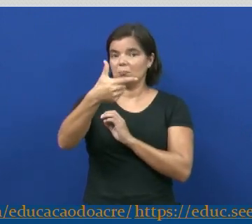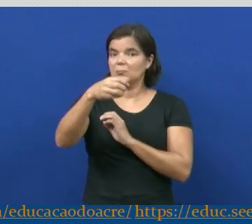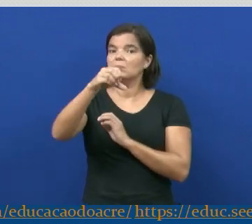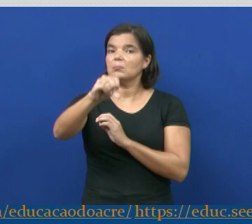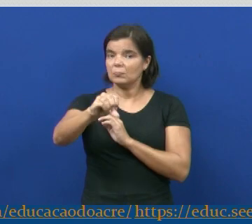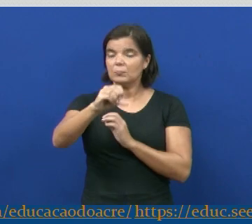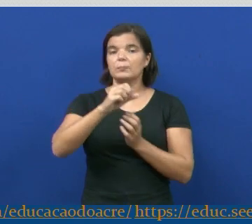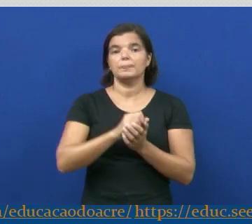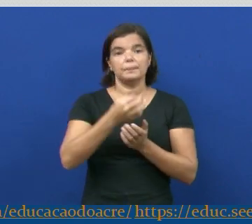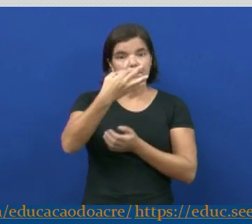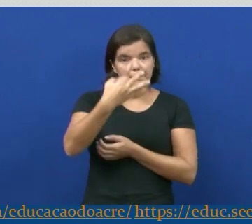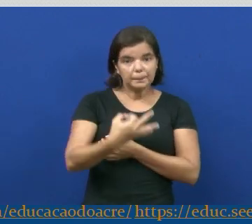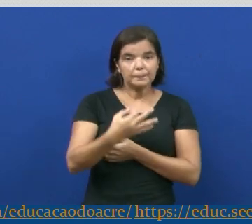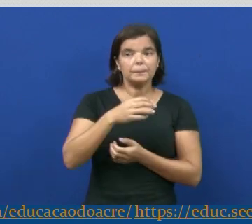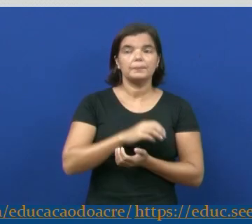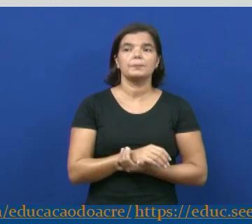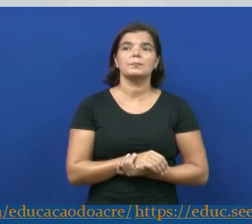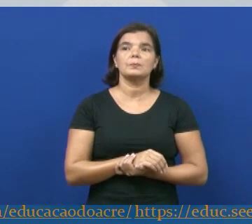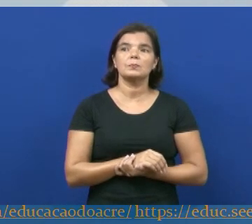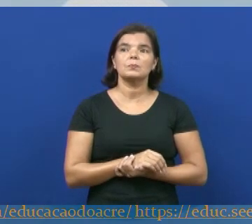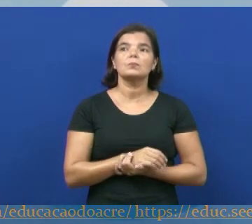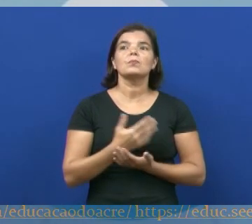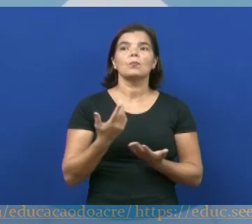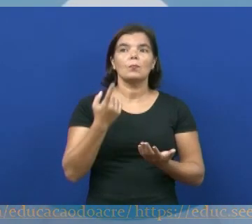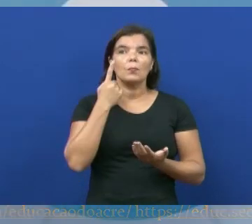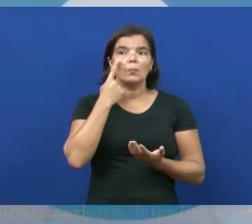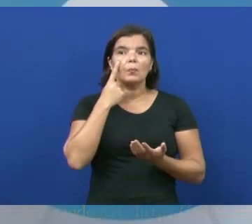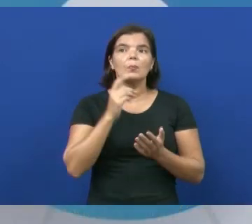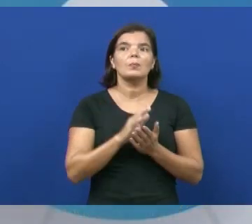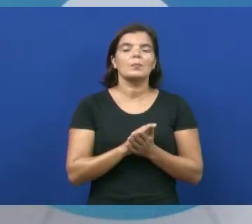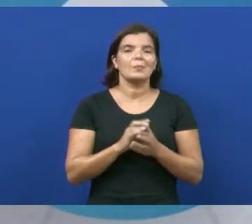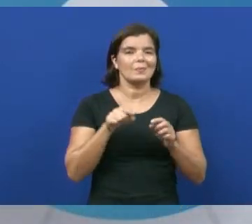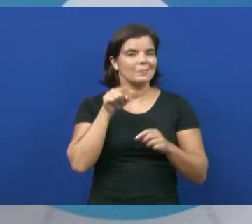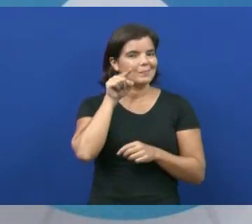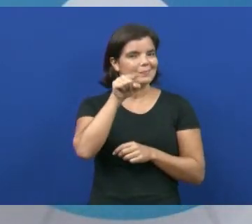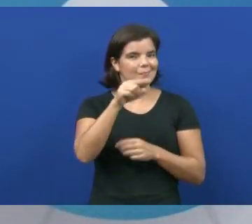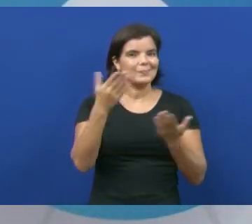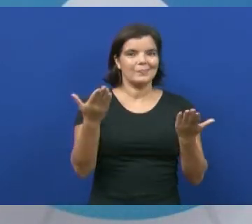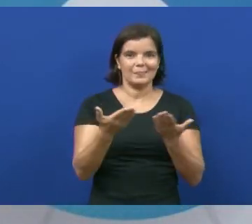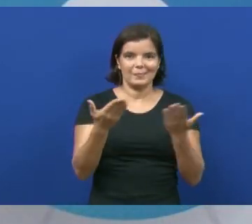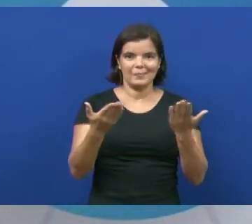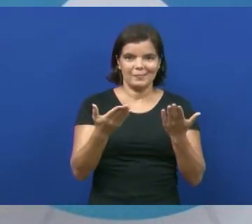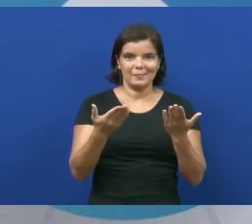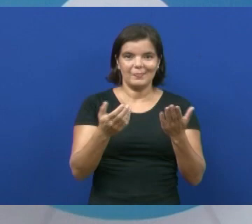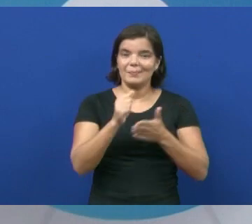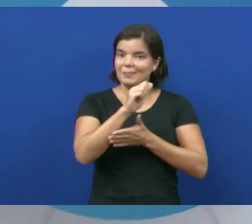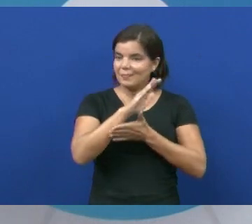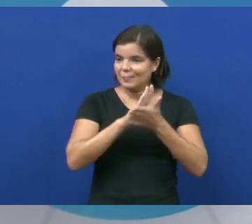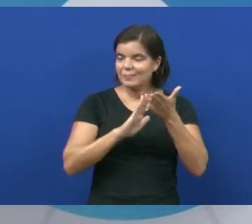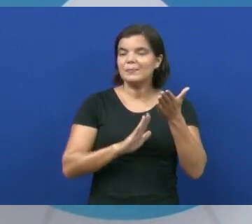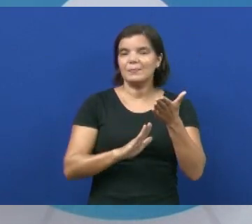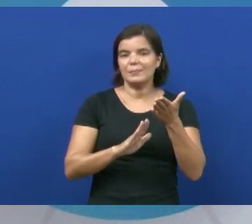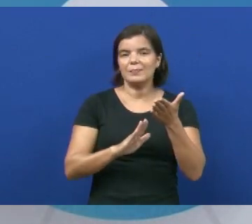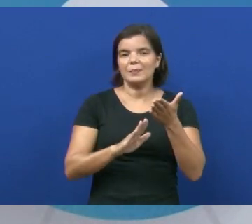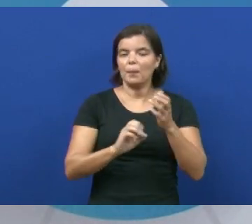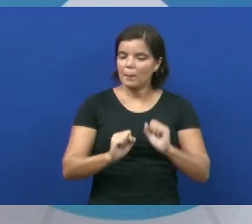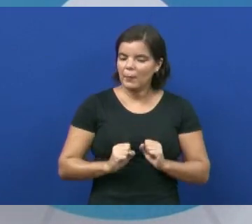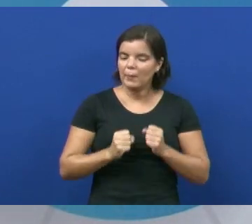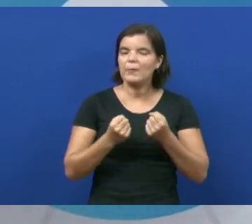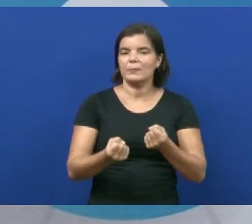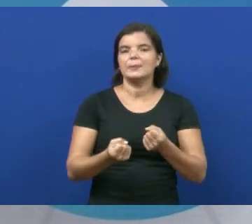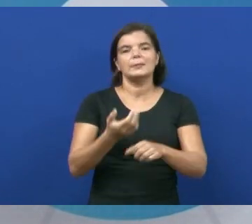8.629, certo? Então, olha só, eu tenho para vocês, então, essa pequena atividade para a gente